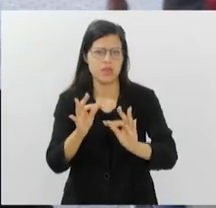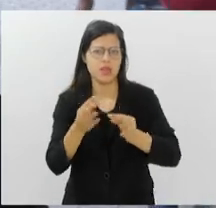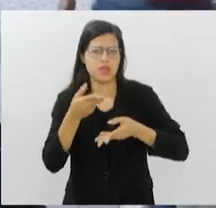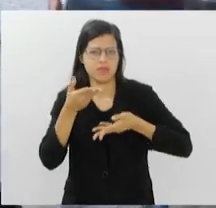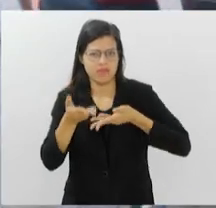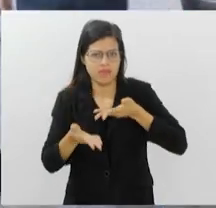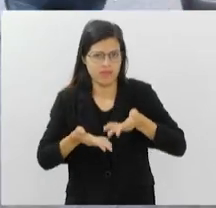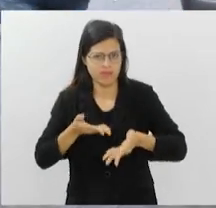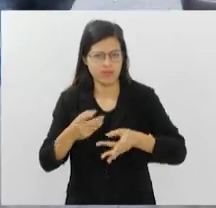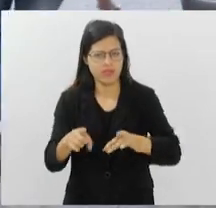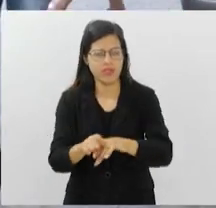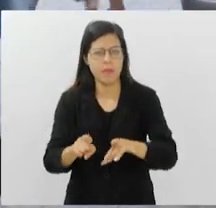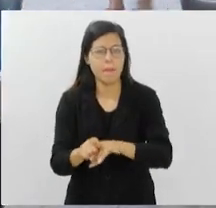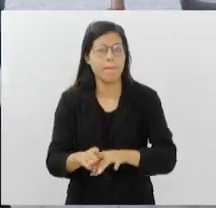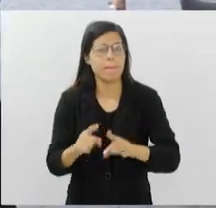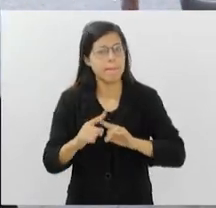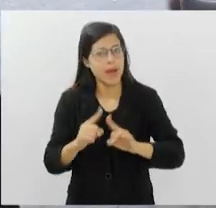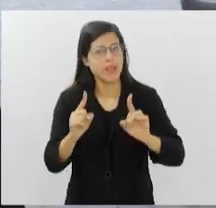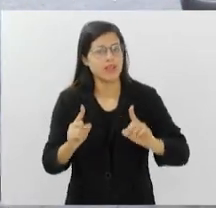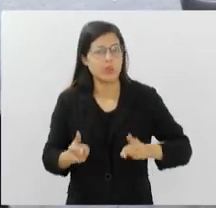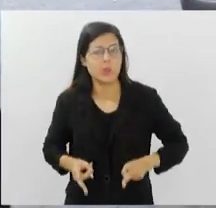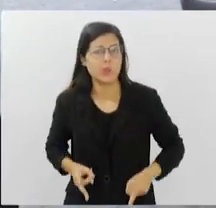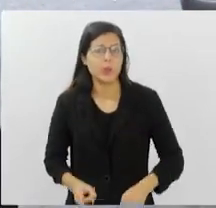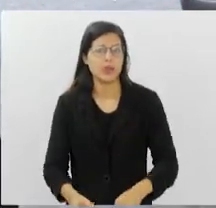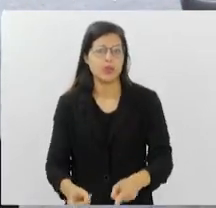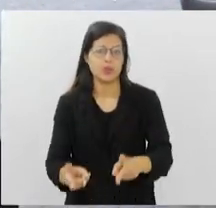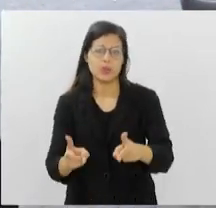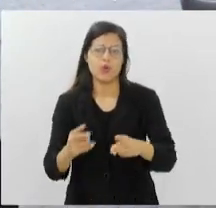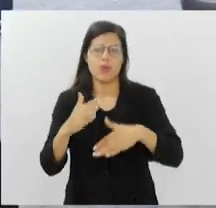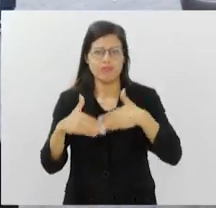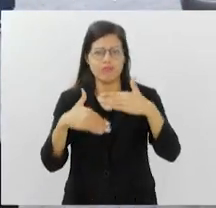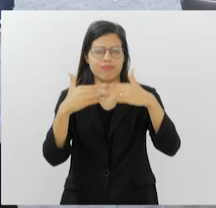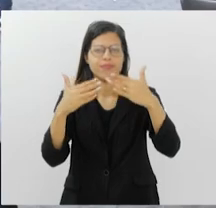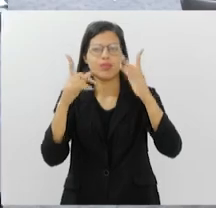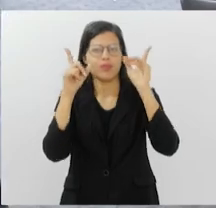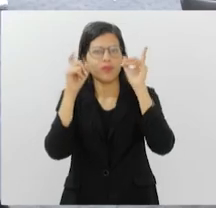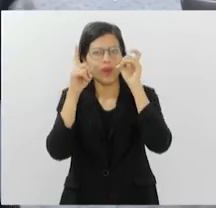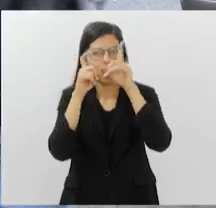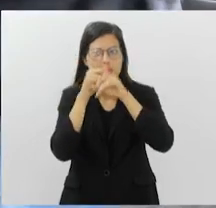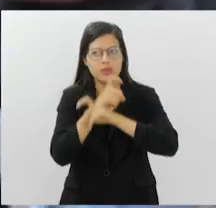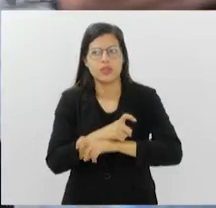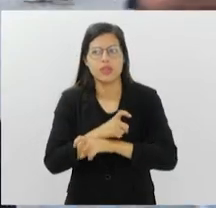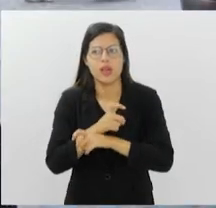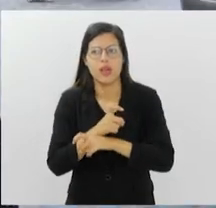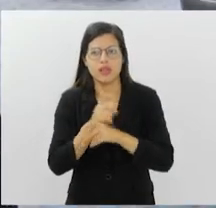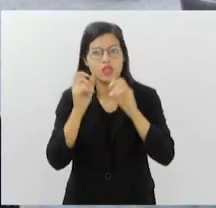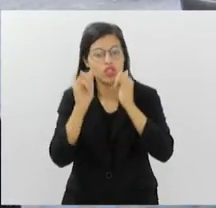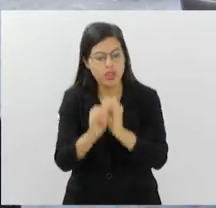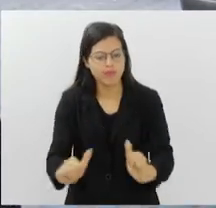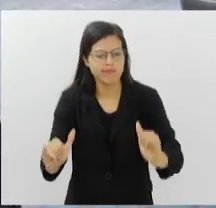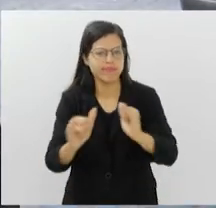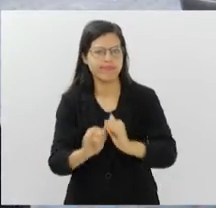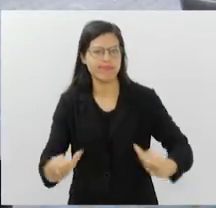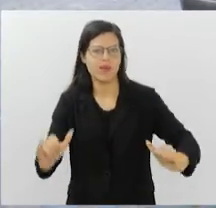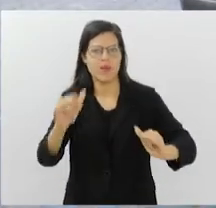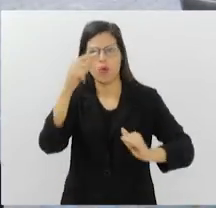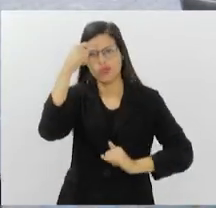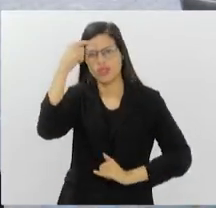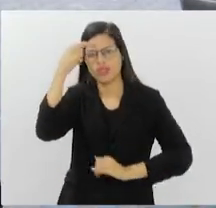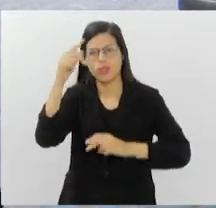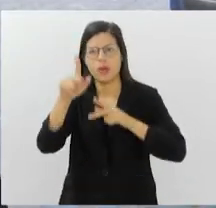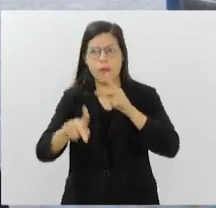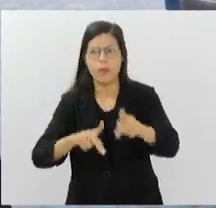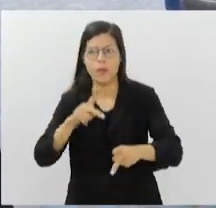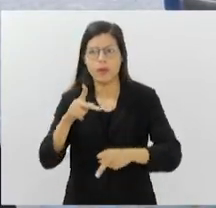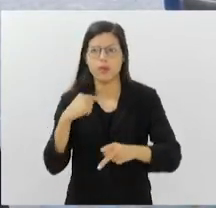isso continua avançando. Nós temos uma dificuldade muito grande de levar isso para a rua. Nós falamos muito